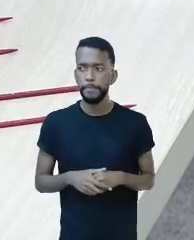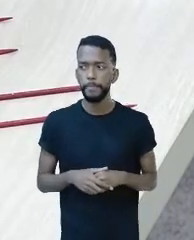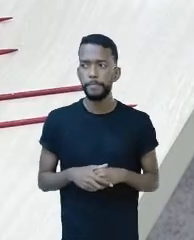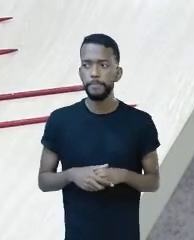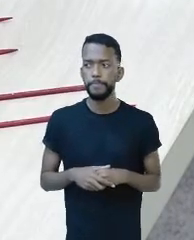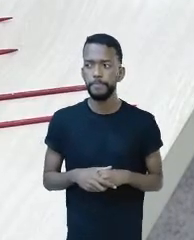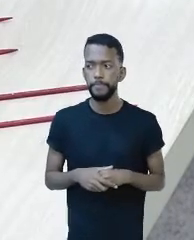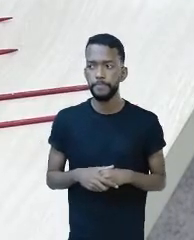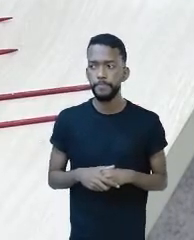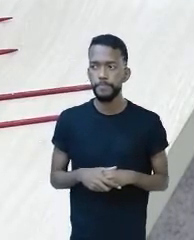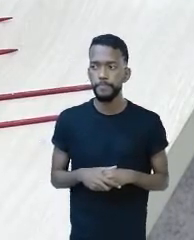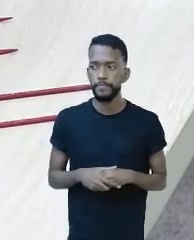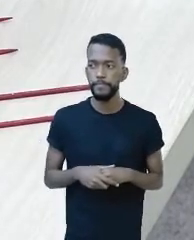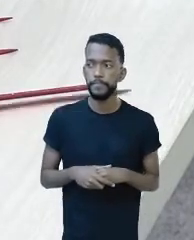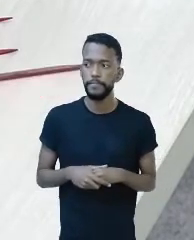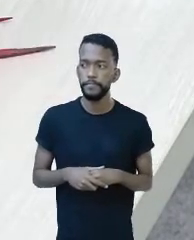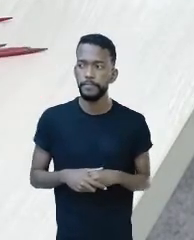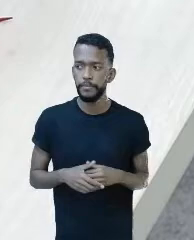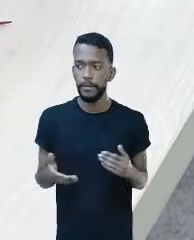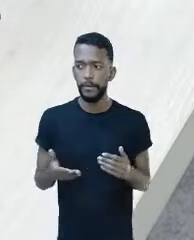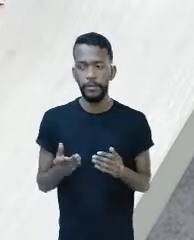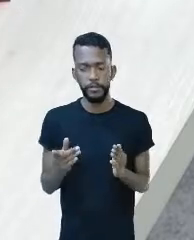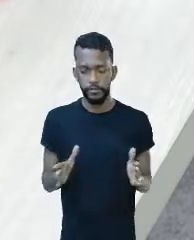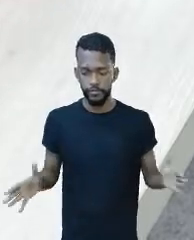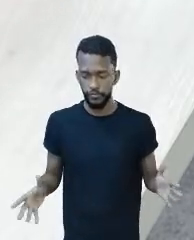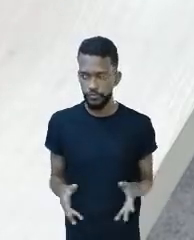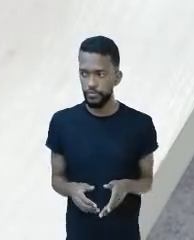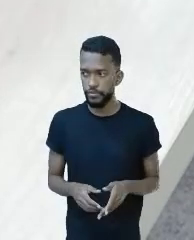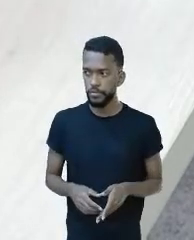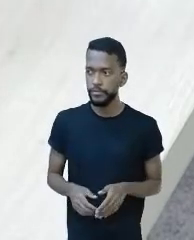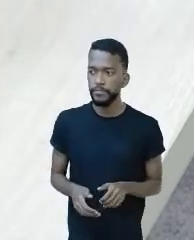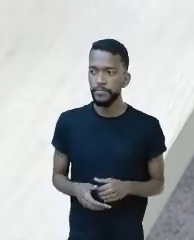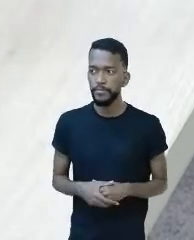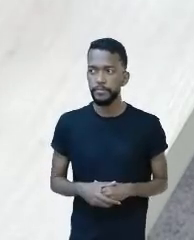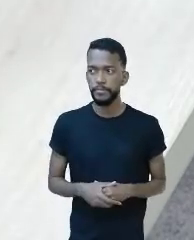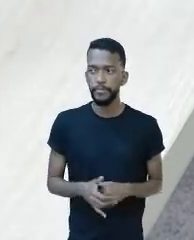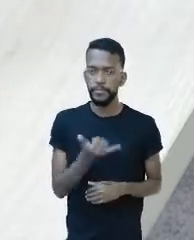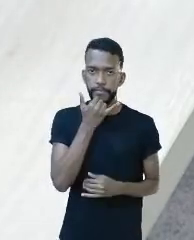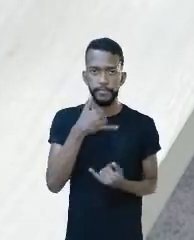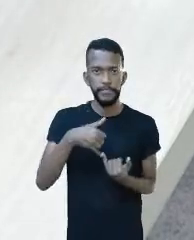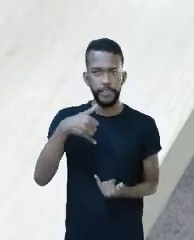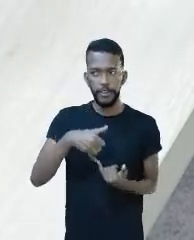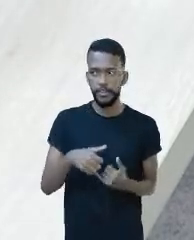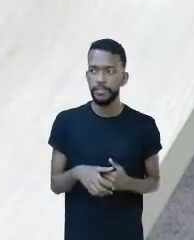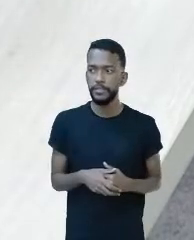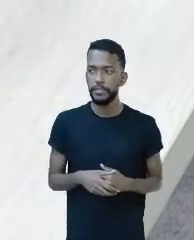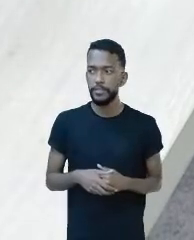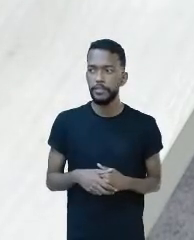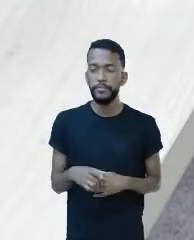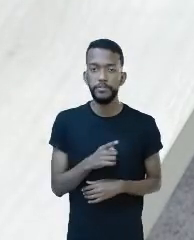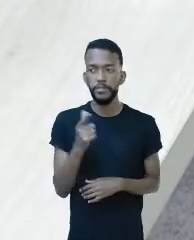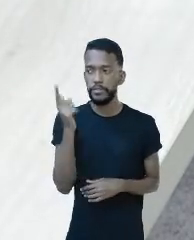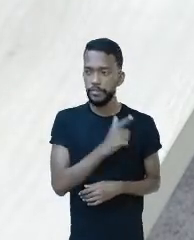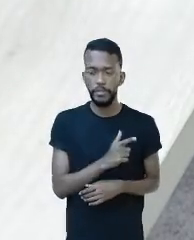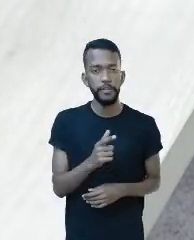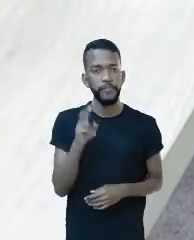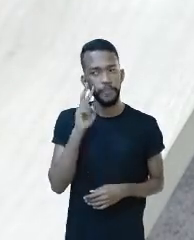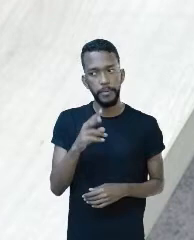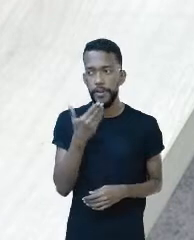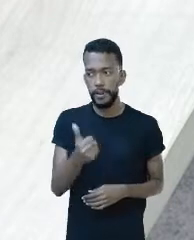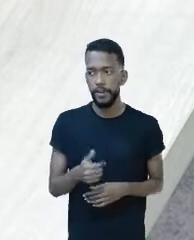ó, na unidade. Deixa eu afastar aqui os lápis ou as varetas para que você veja